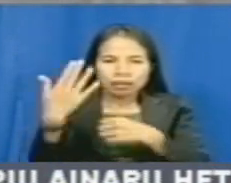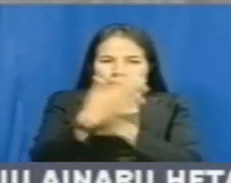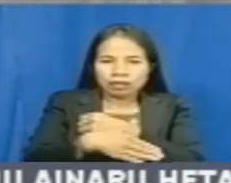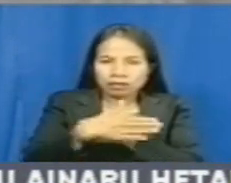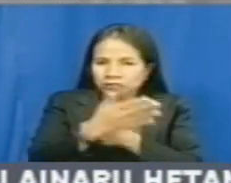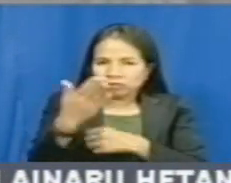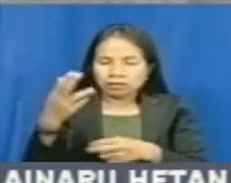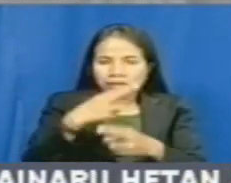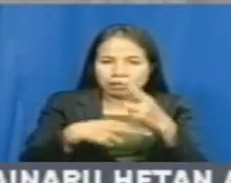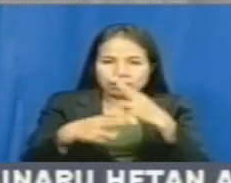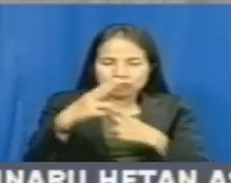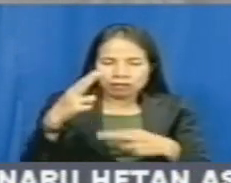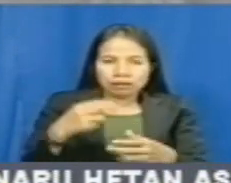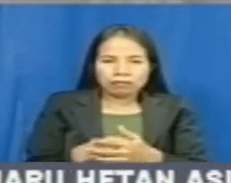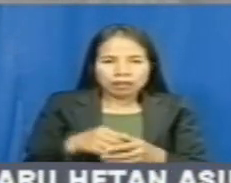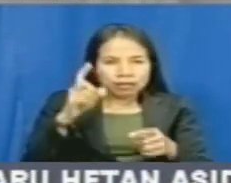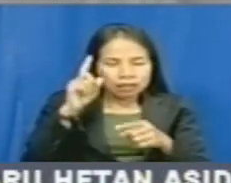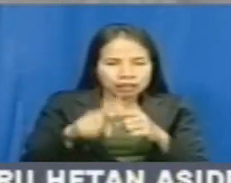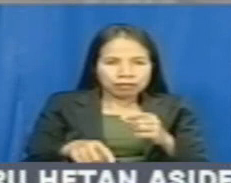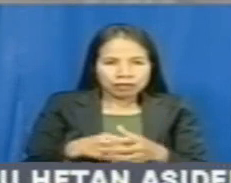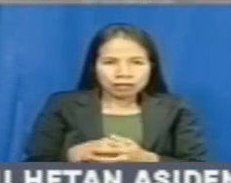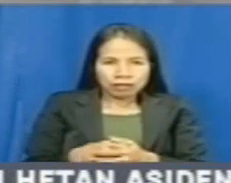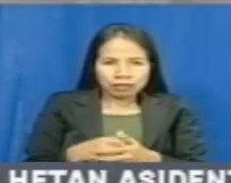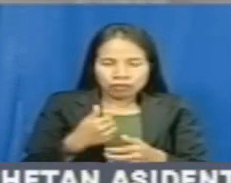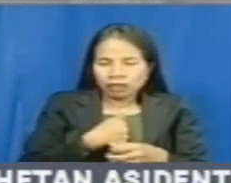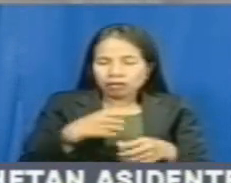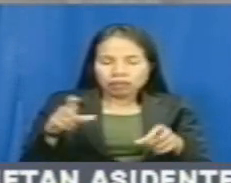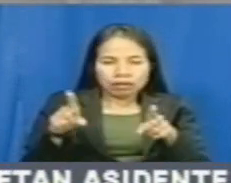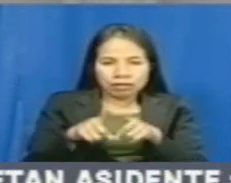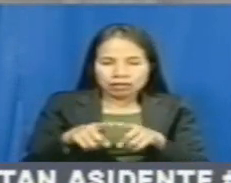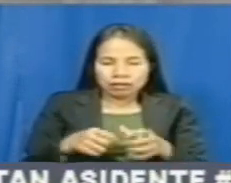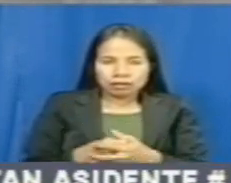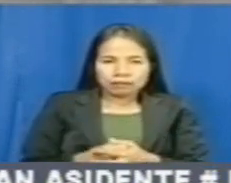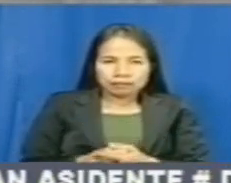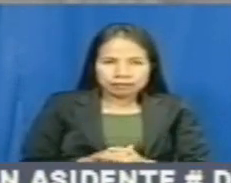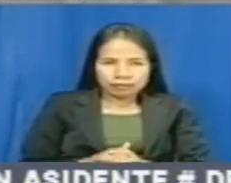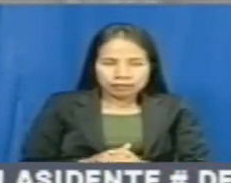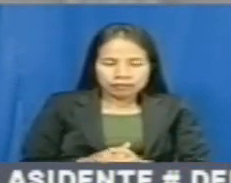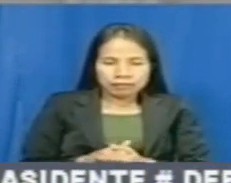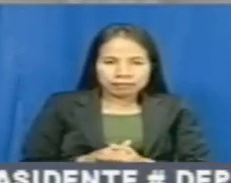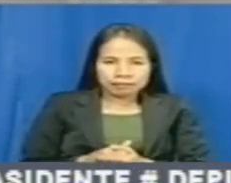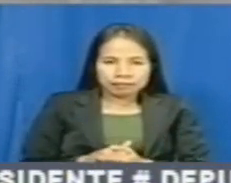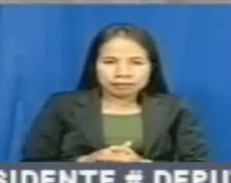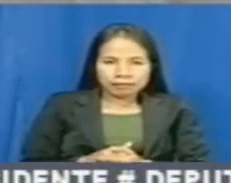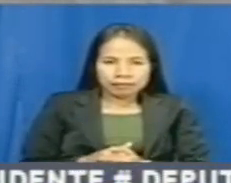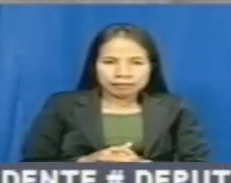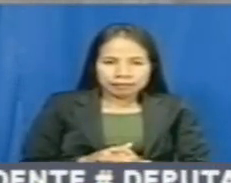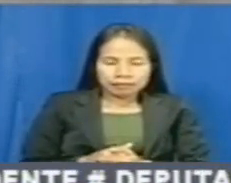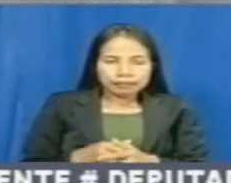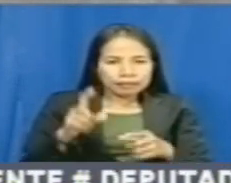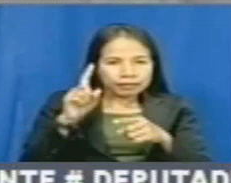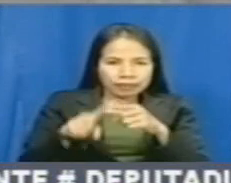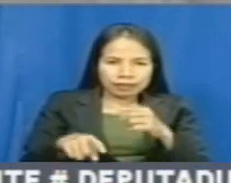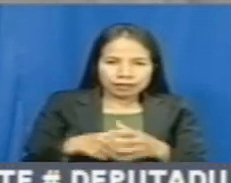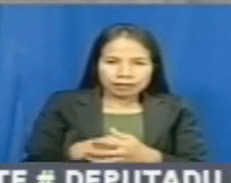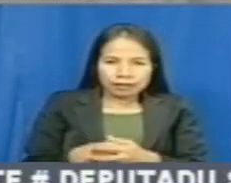liman, mas tem uma cena. Na pena, o meu rua, o Hanessa Nela, né? Não, com toquina. O que é que eles não lá